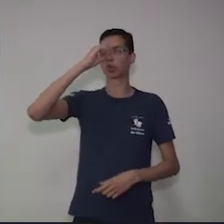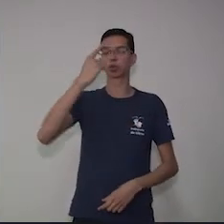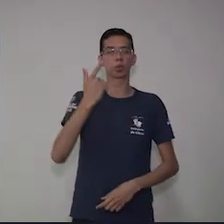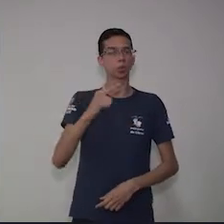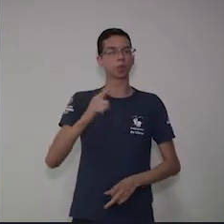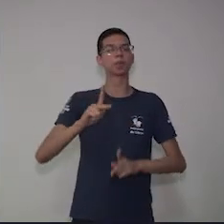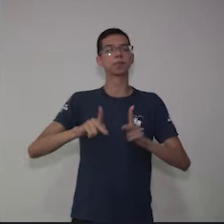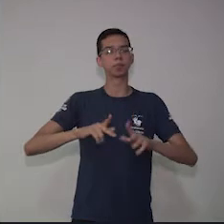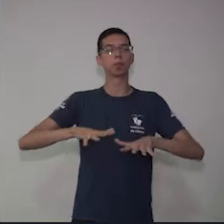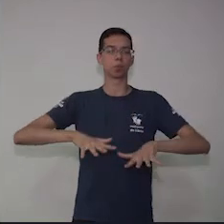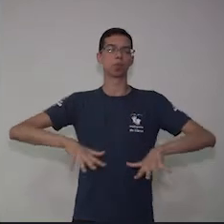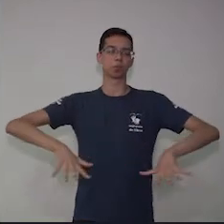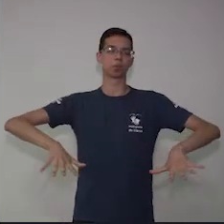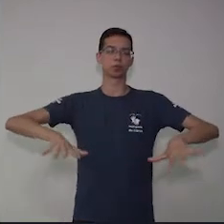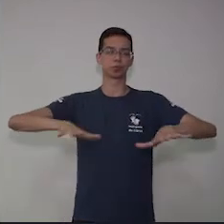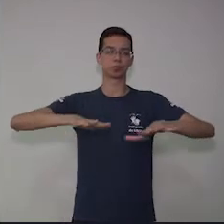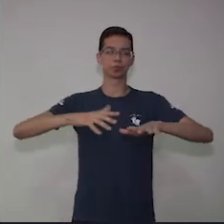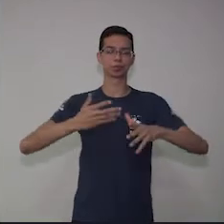atingida